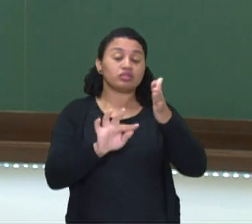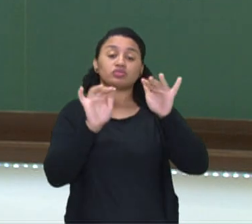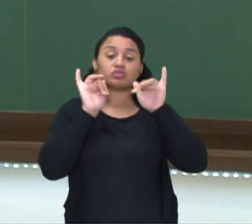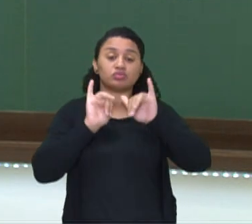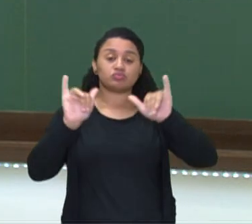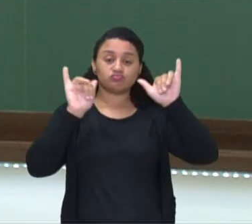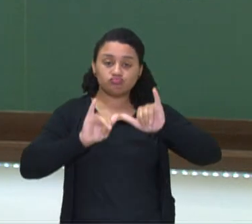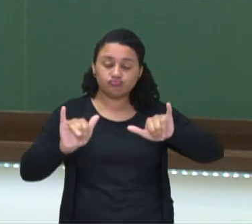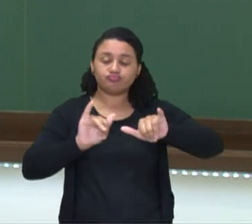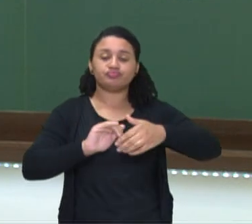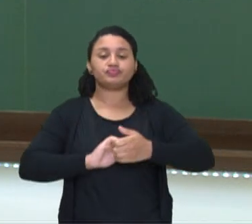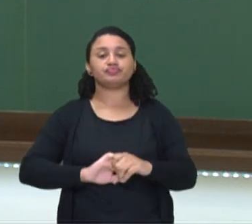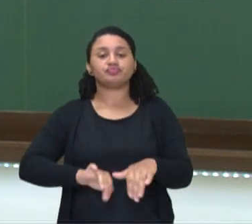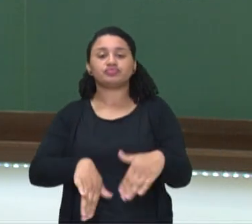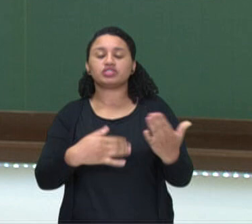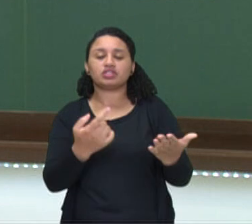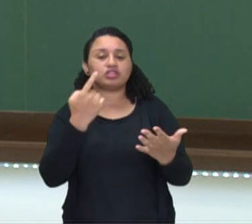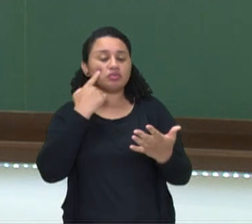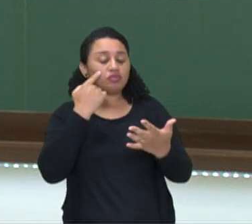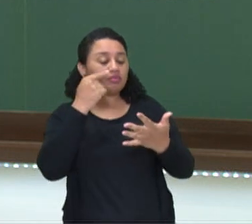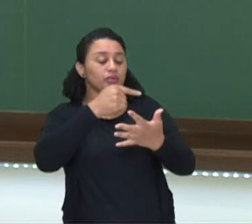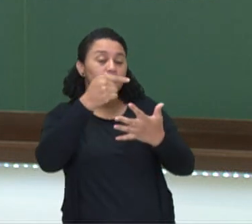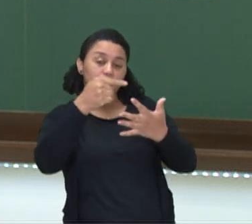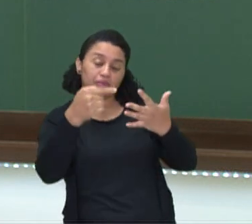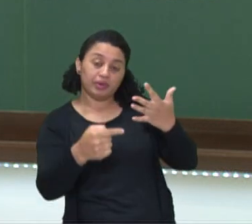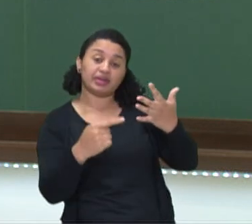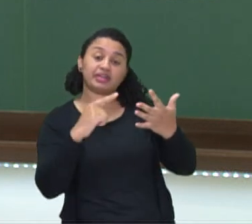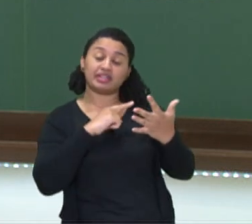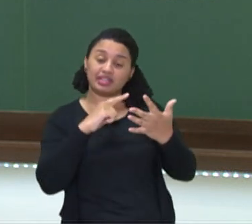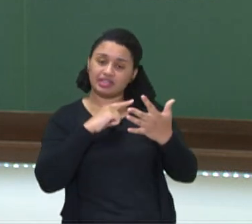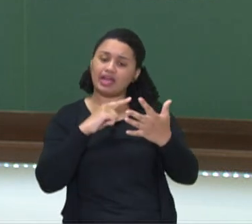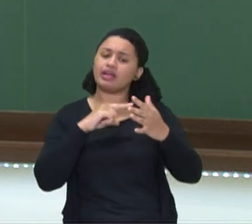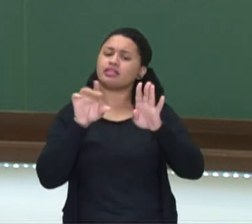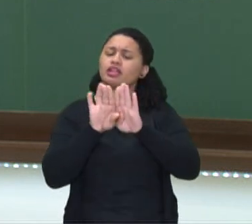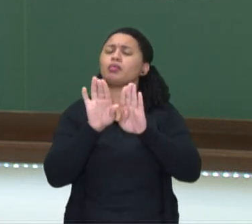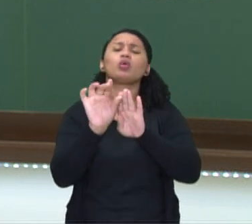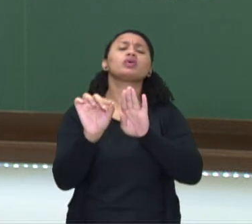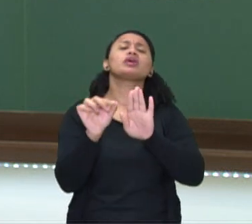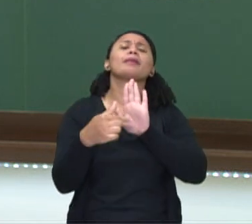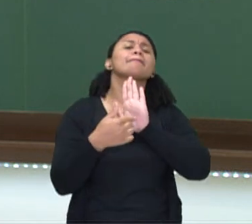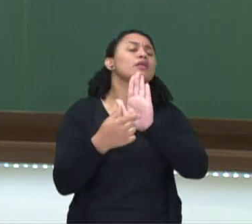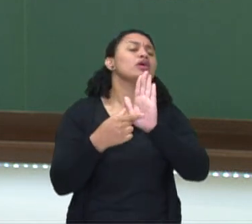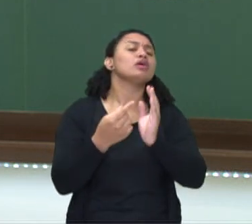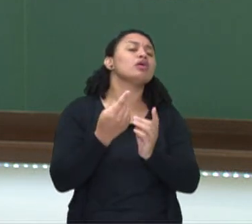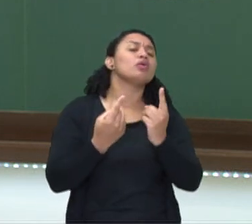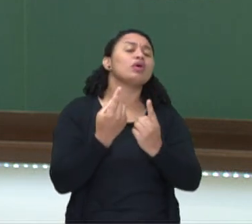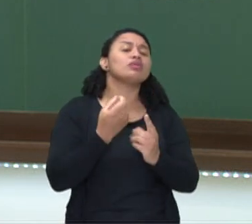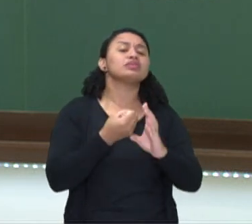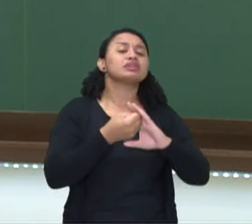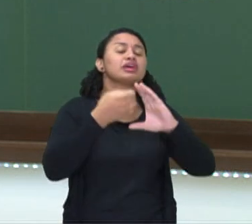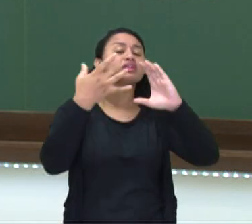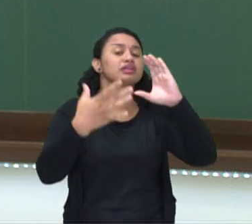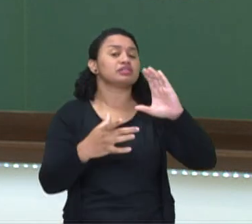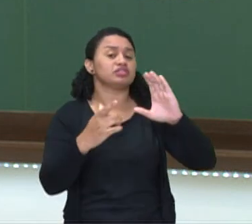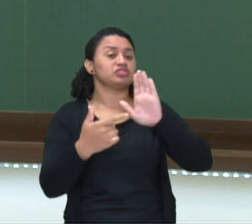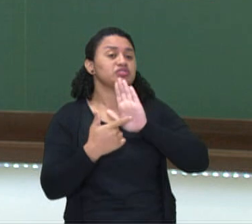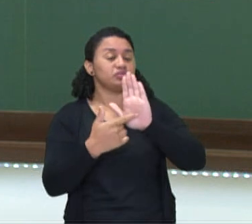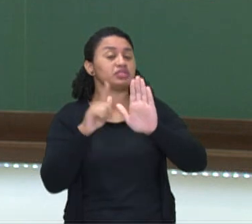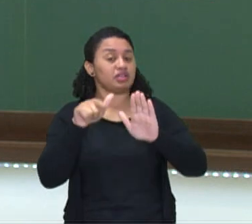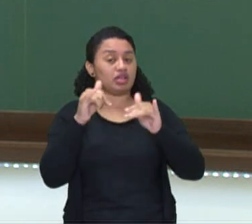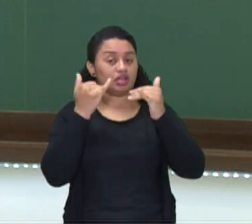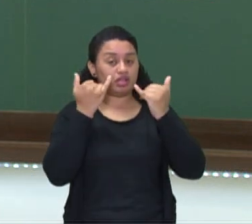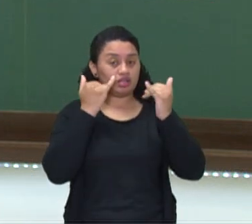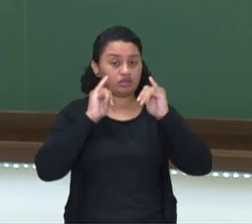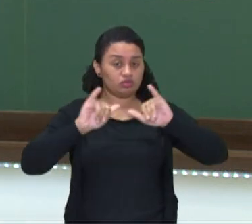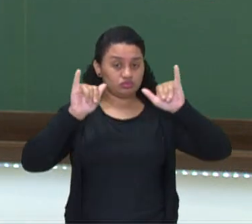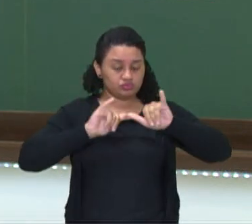então iremos analisar os elementos que compõem e as marcas também da linguagem de notícias.